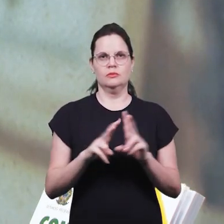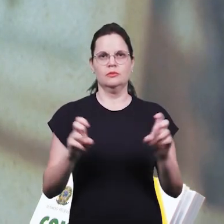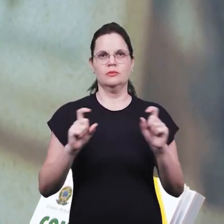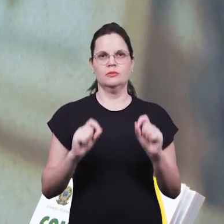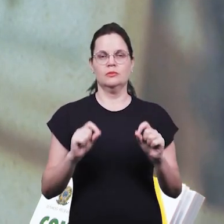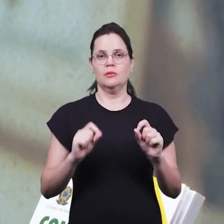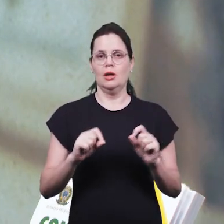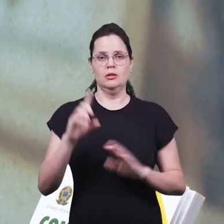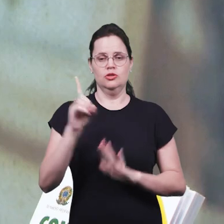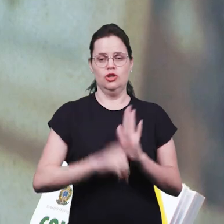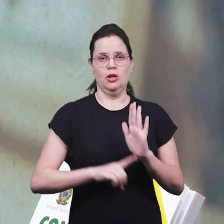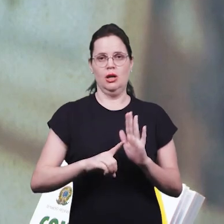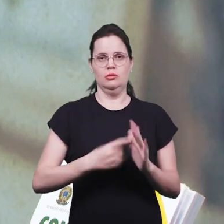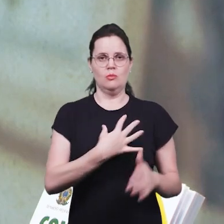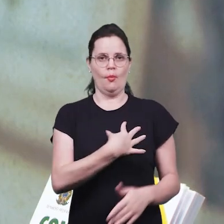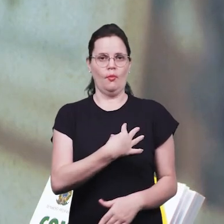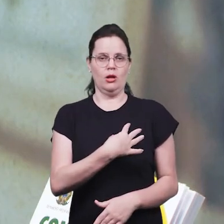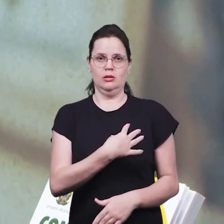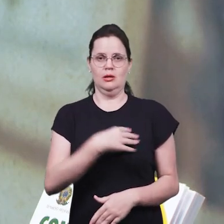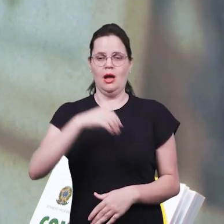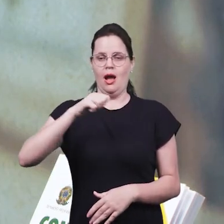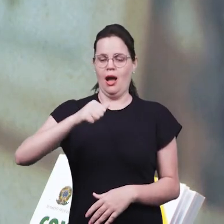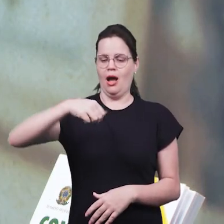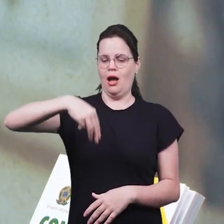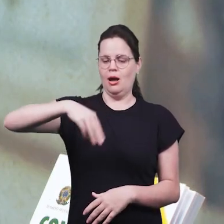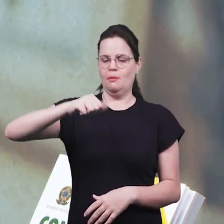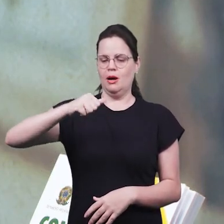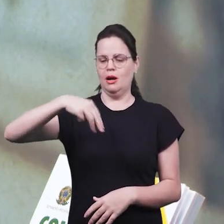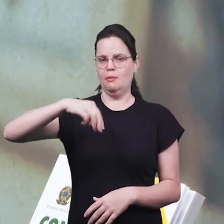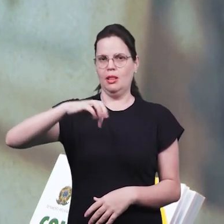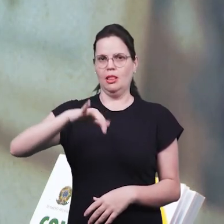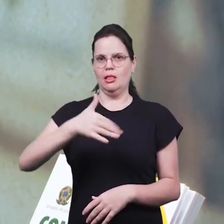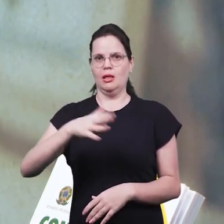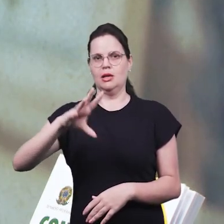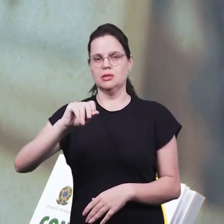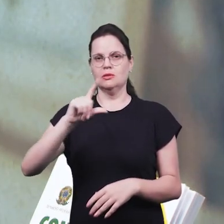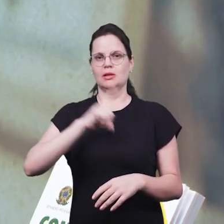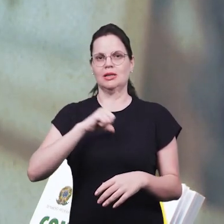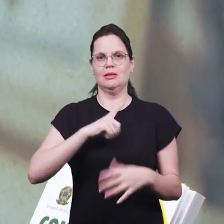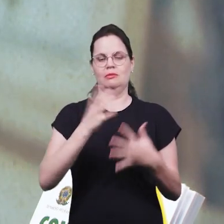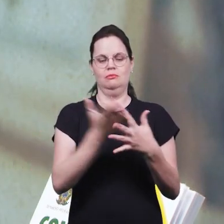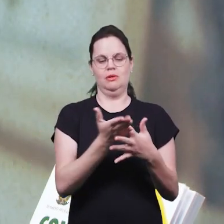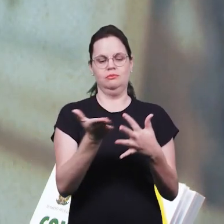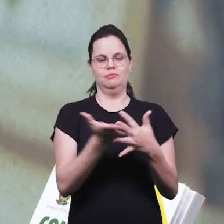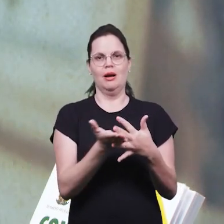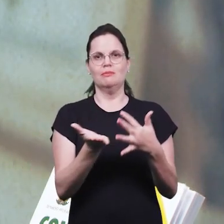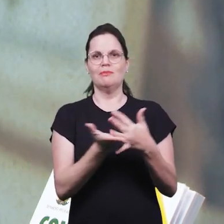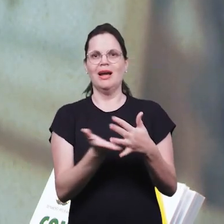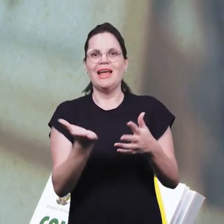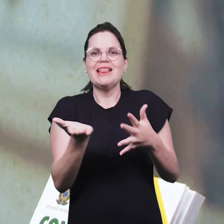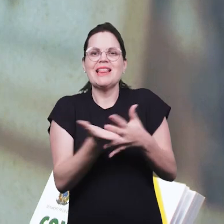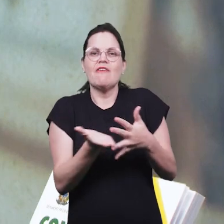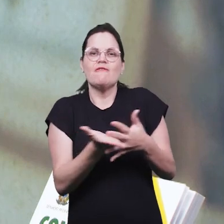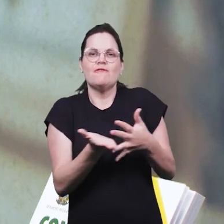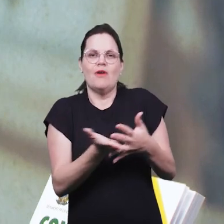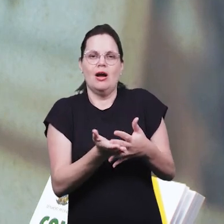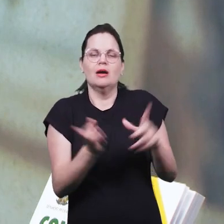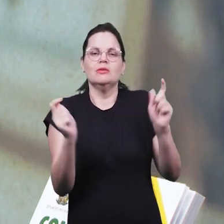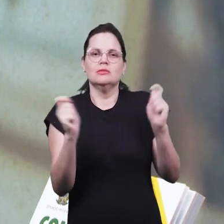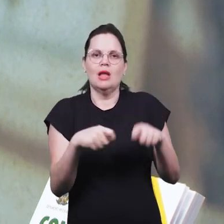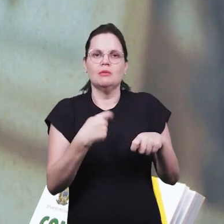direito de amamentação, que são concedidos intervalos. É importante conferir na convenção coletiva se há também um